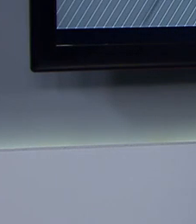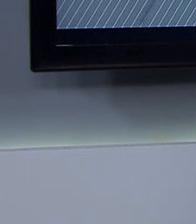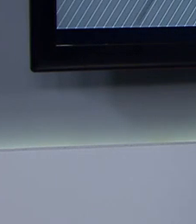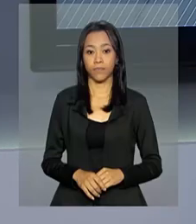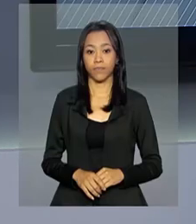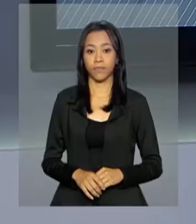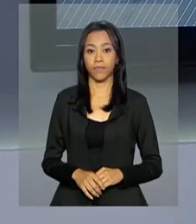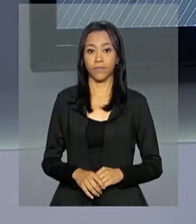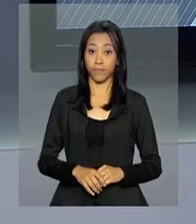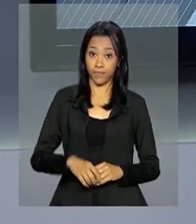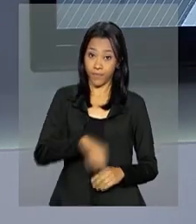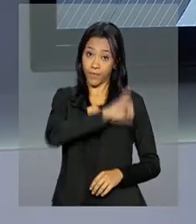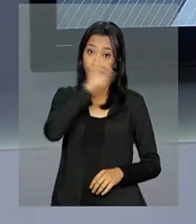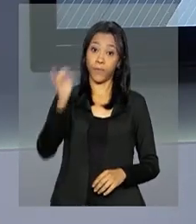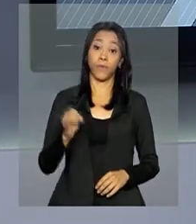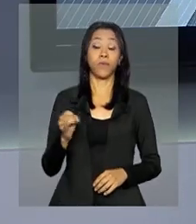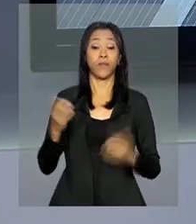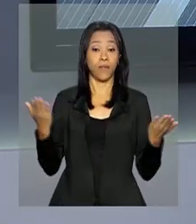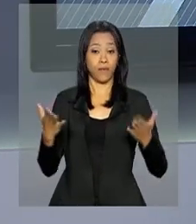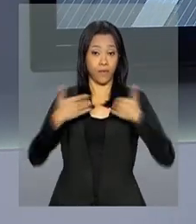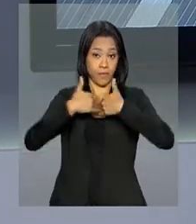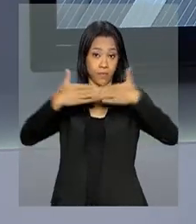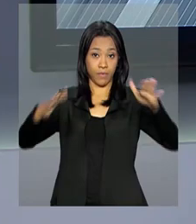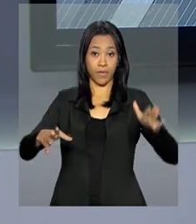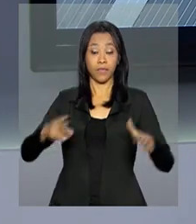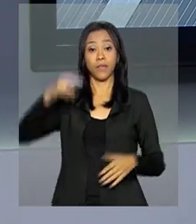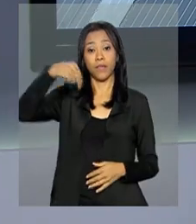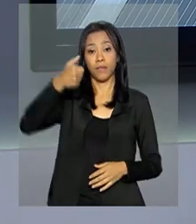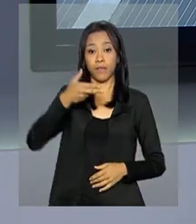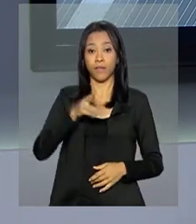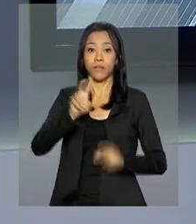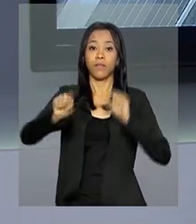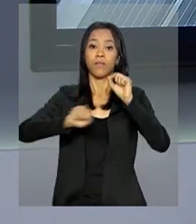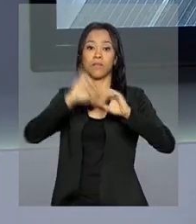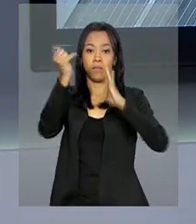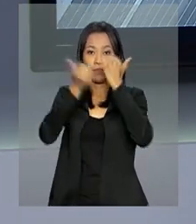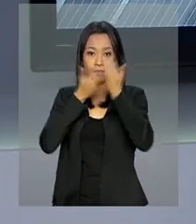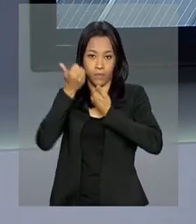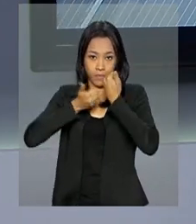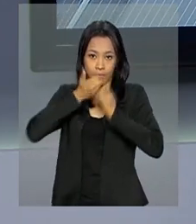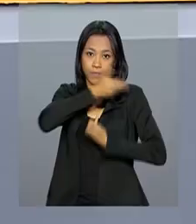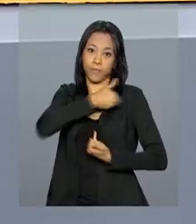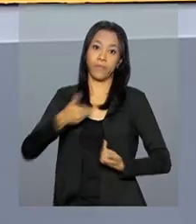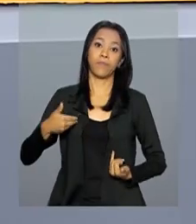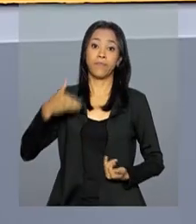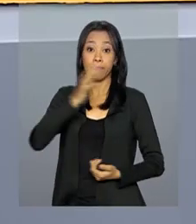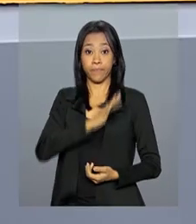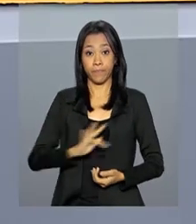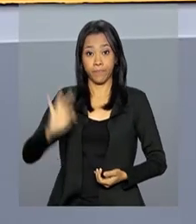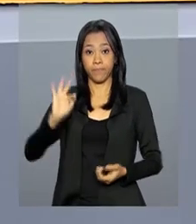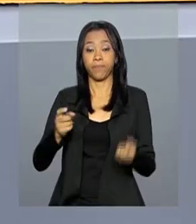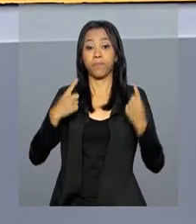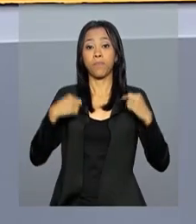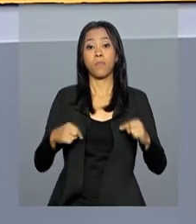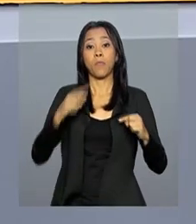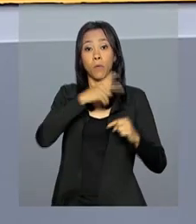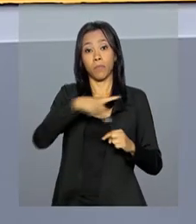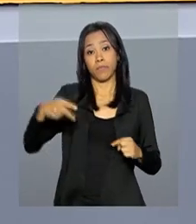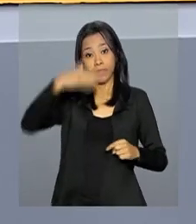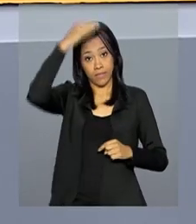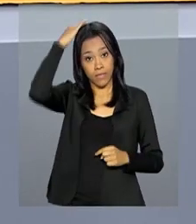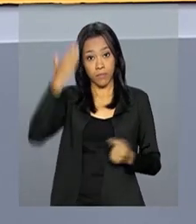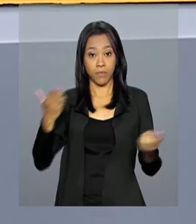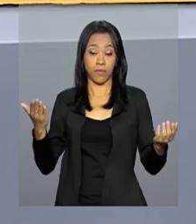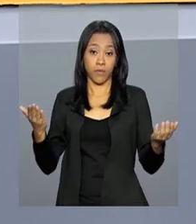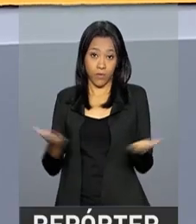olá começa agora mais um repórter nbr com as notícias do governo federal o presidente michel temer participa